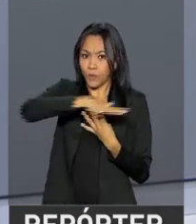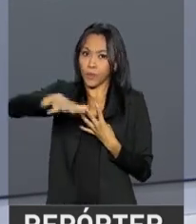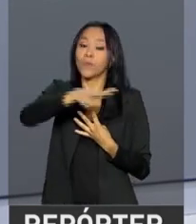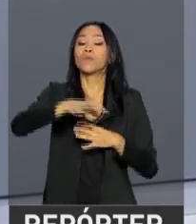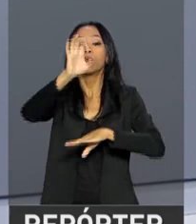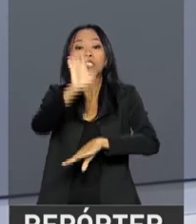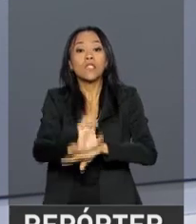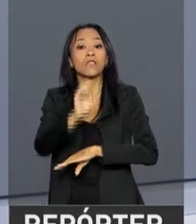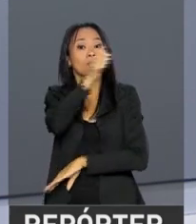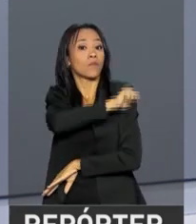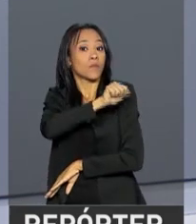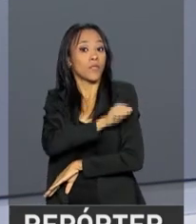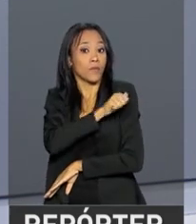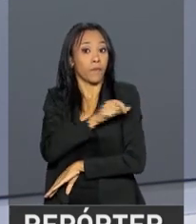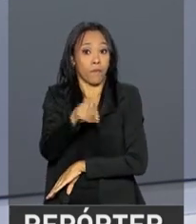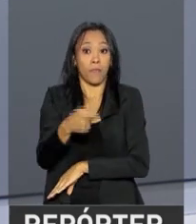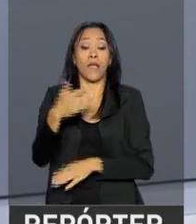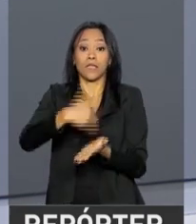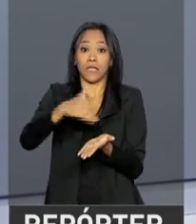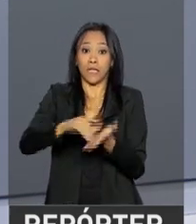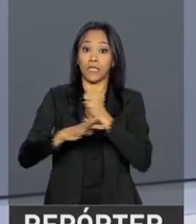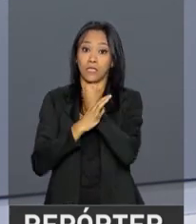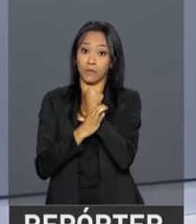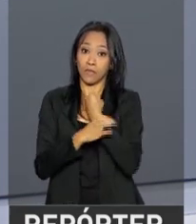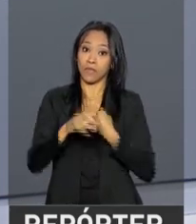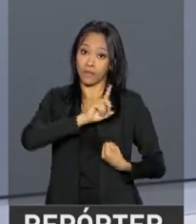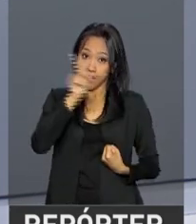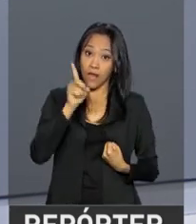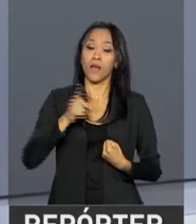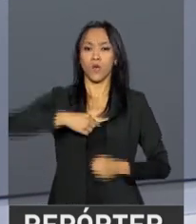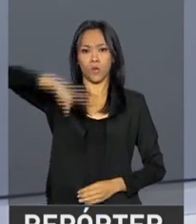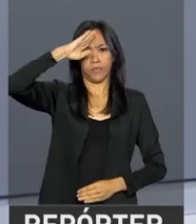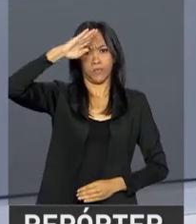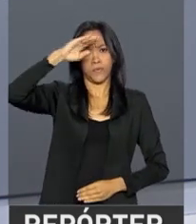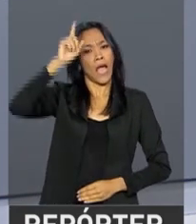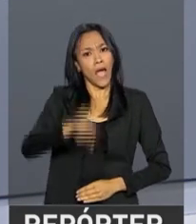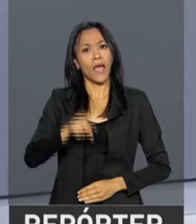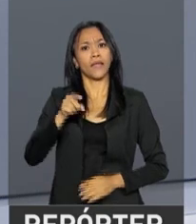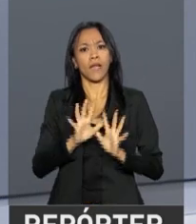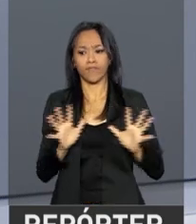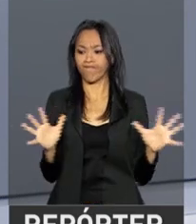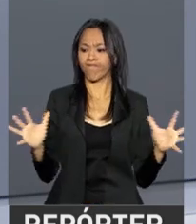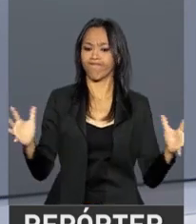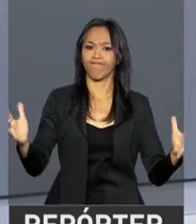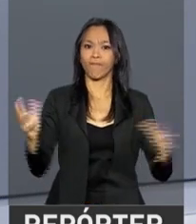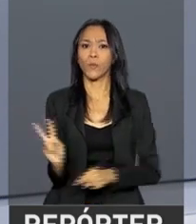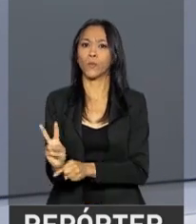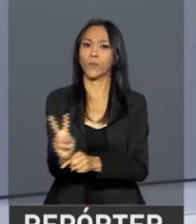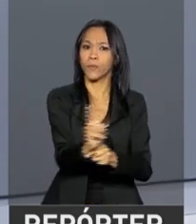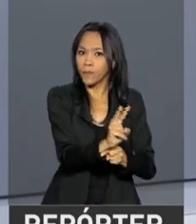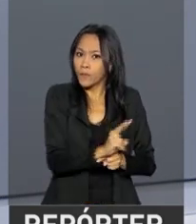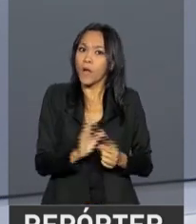da capital fluminense segundo a secretaria de segurança as forças armadas são responsáveis pelo cerco nas comunidades algumas ruas estão